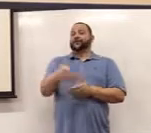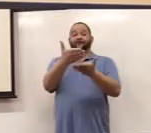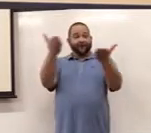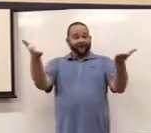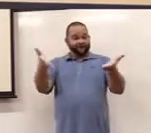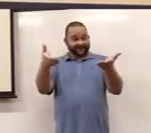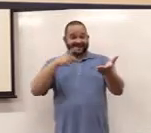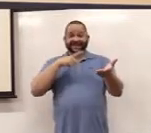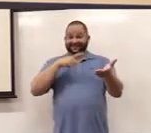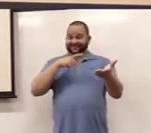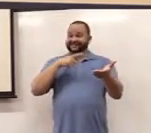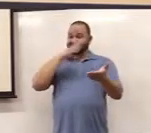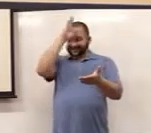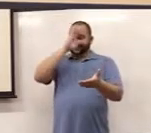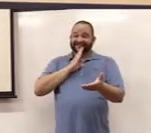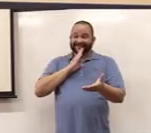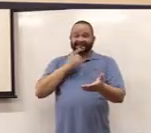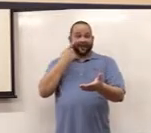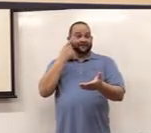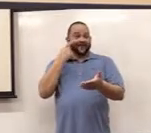cortesia para assistir no sábado.